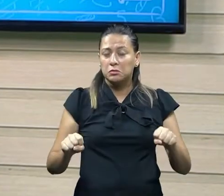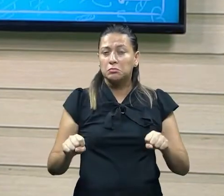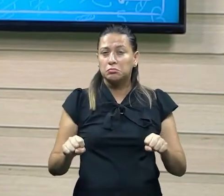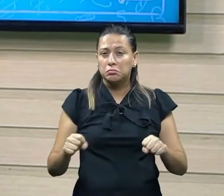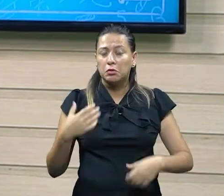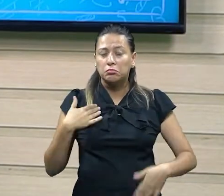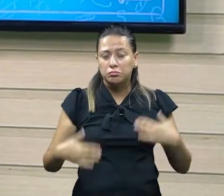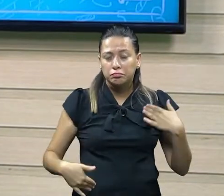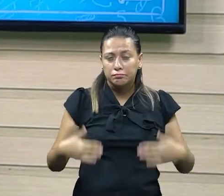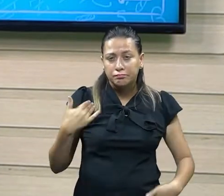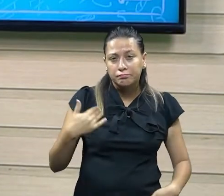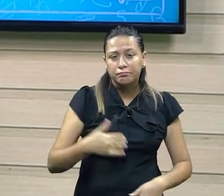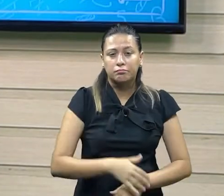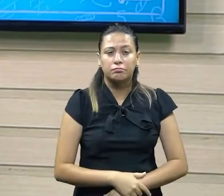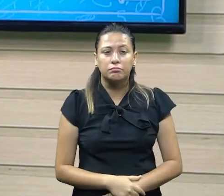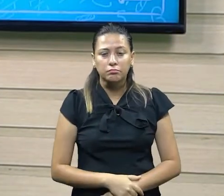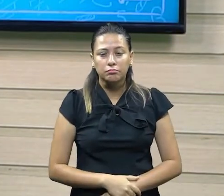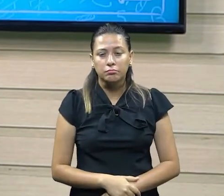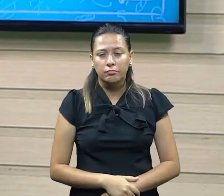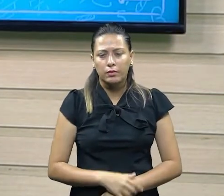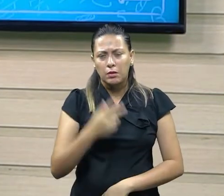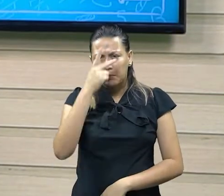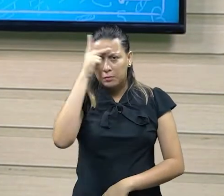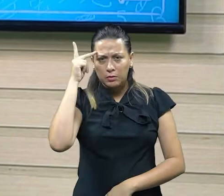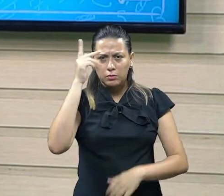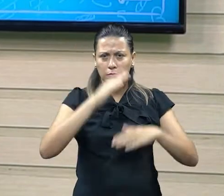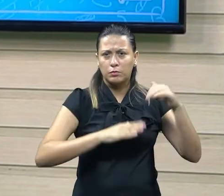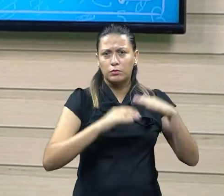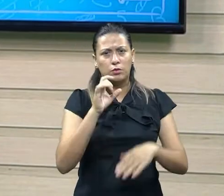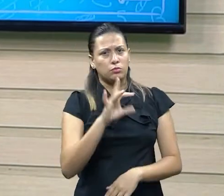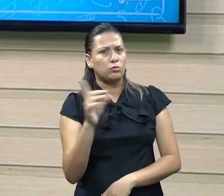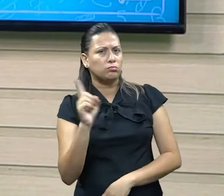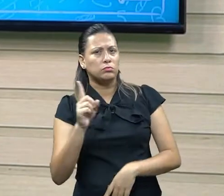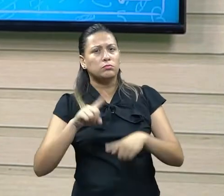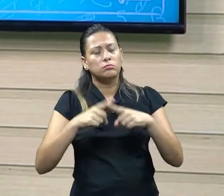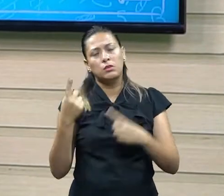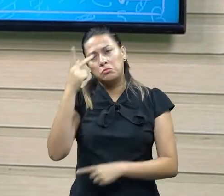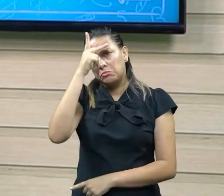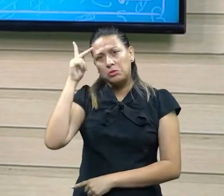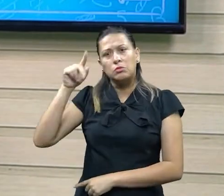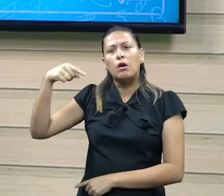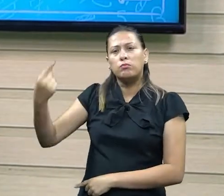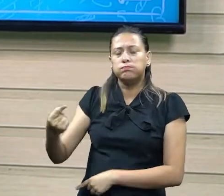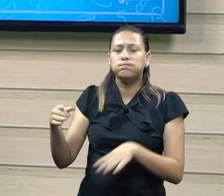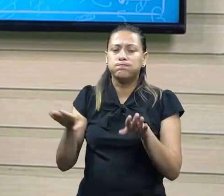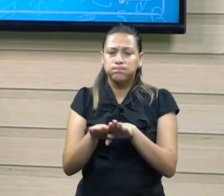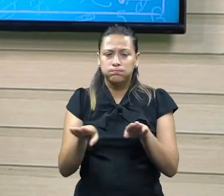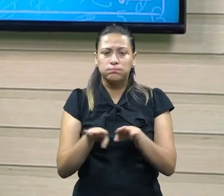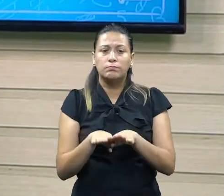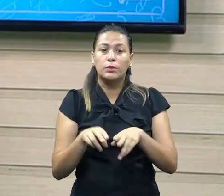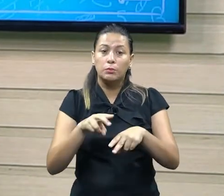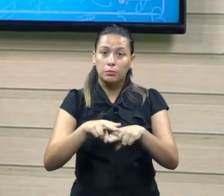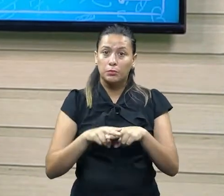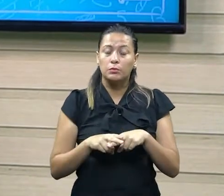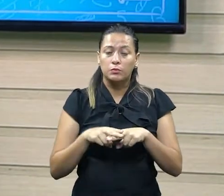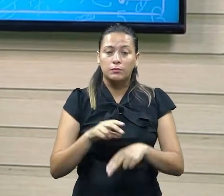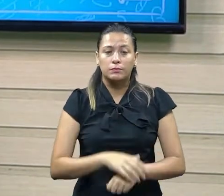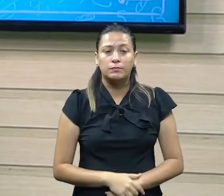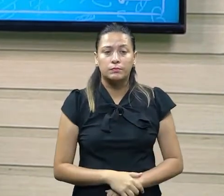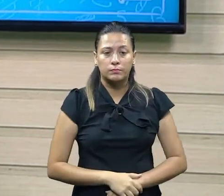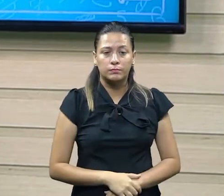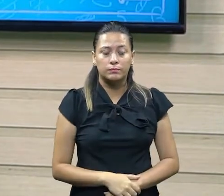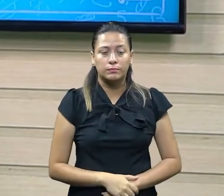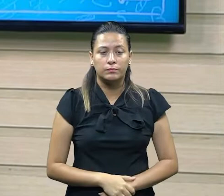da pessoa, e qualquer, não precisa ser um empregado não, qualquer pessoa. Por isso que as atividades físicas não